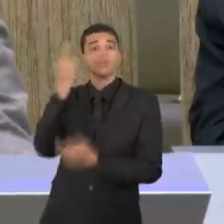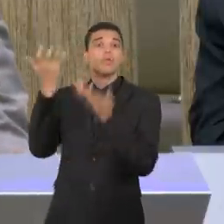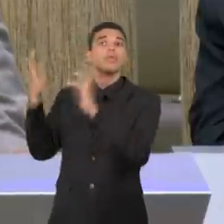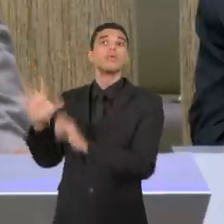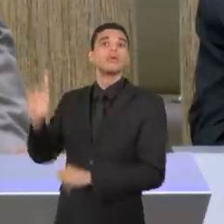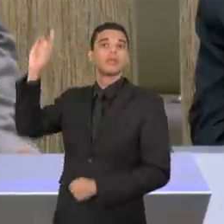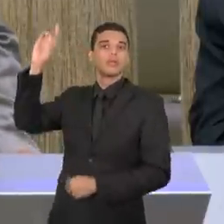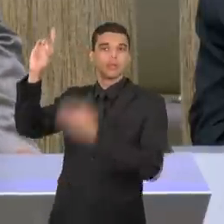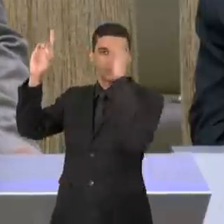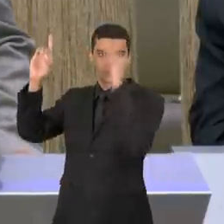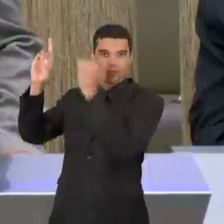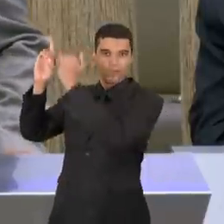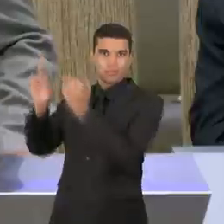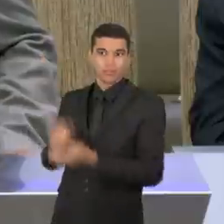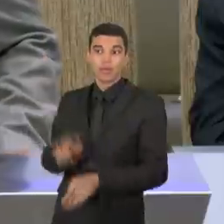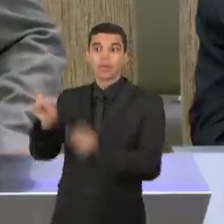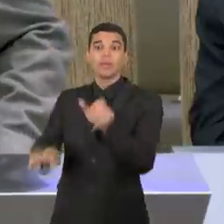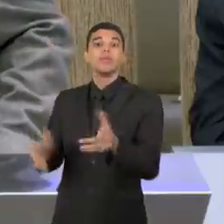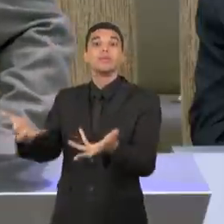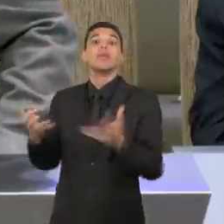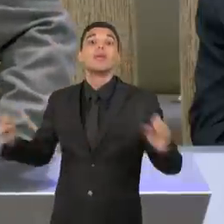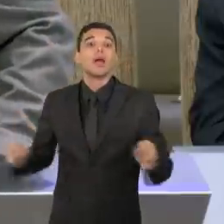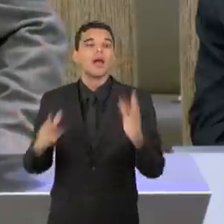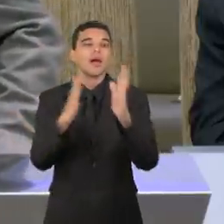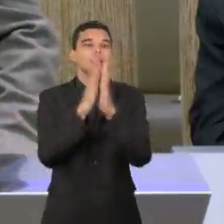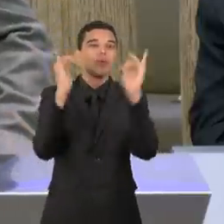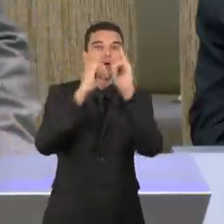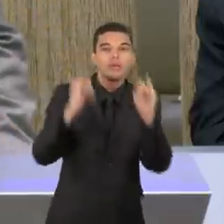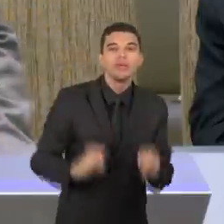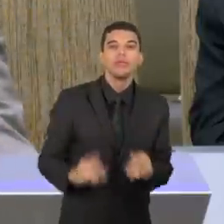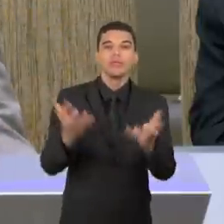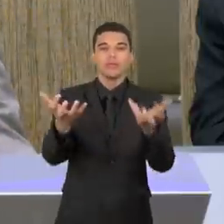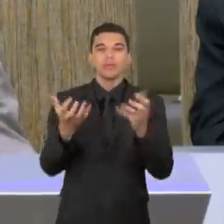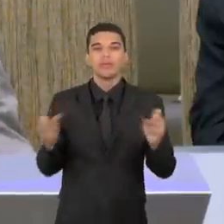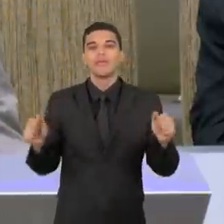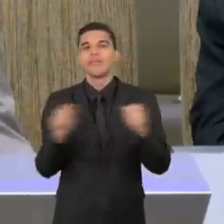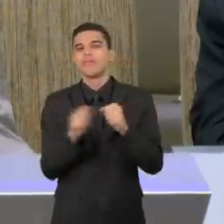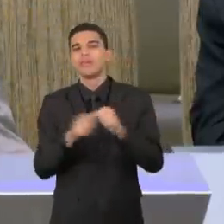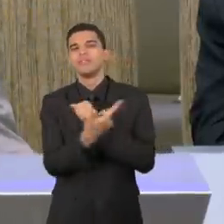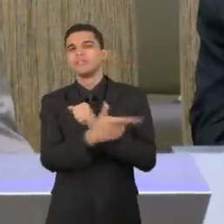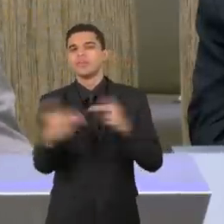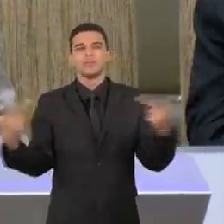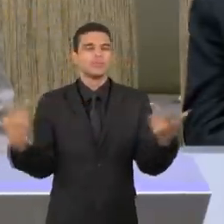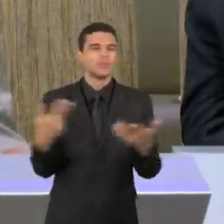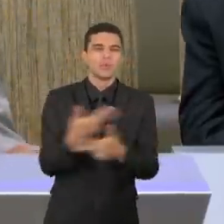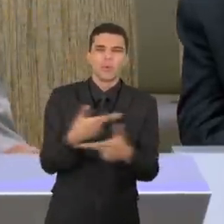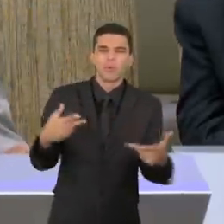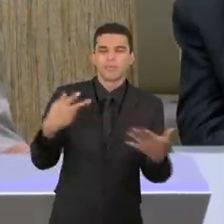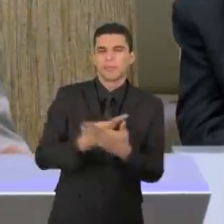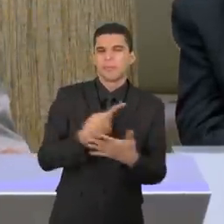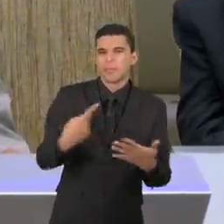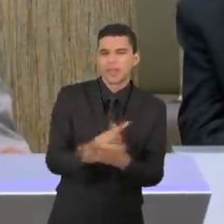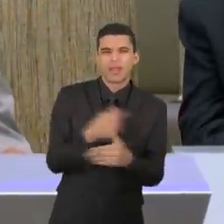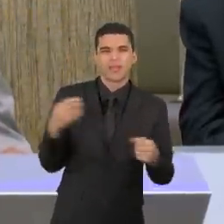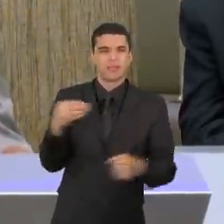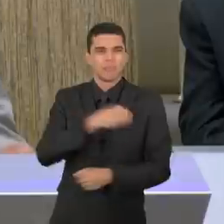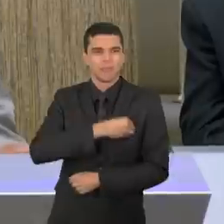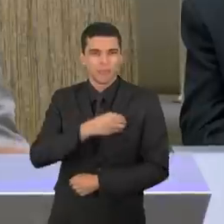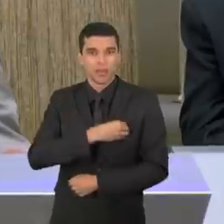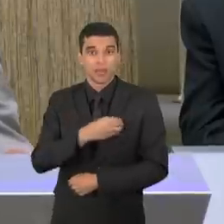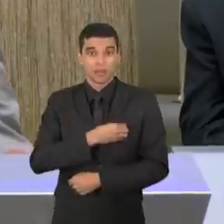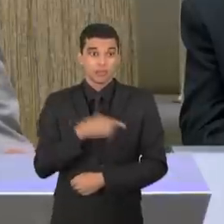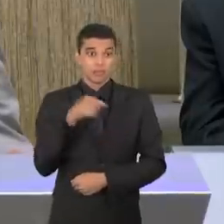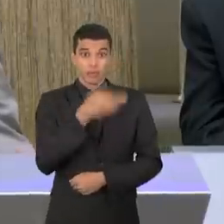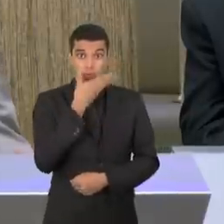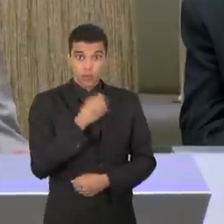Joel começa a gritar sobre a volta para Deus, sobre o